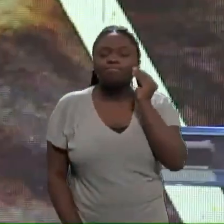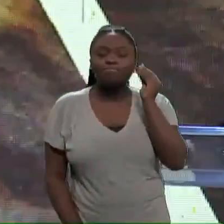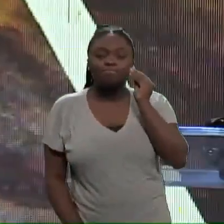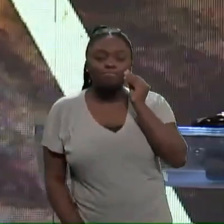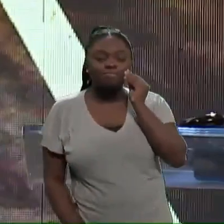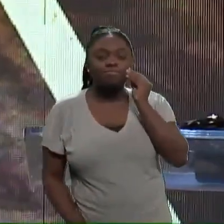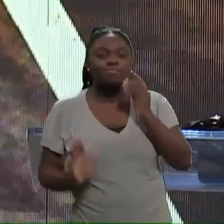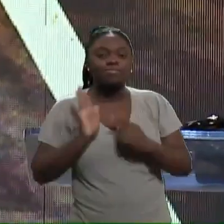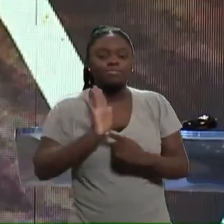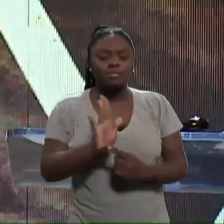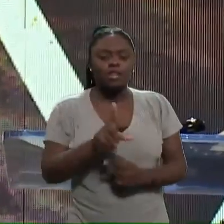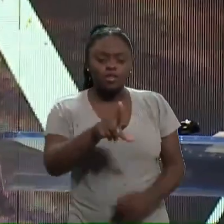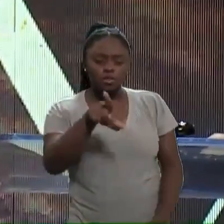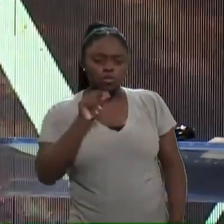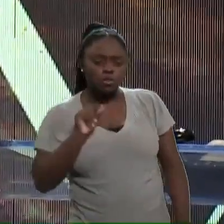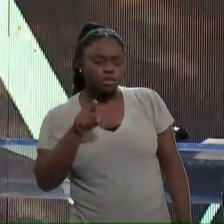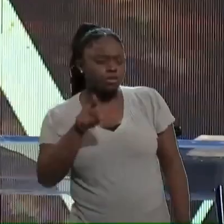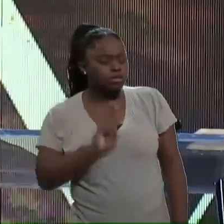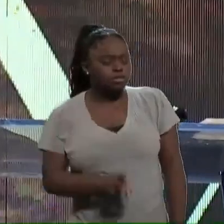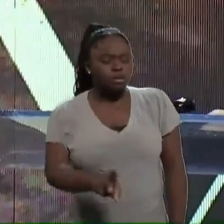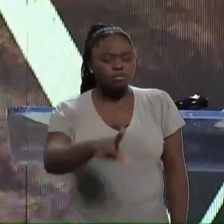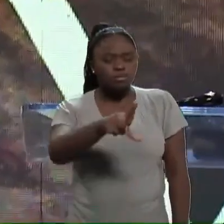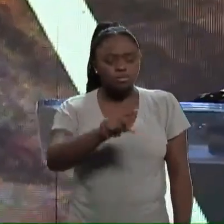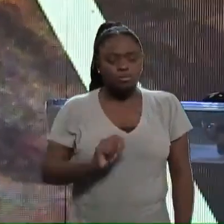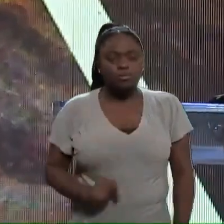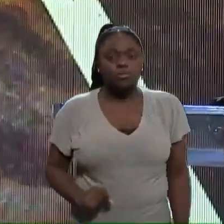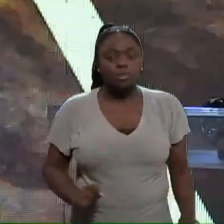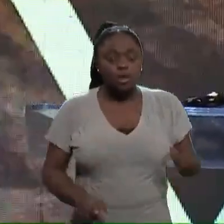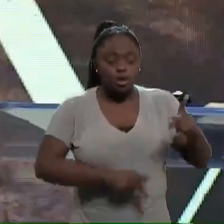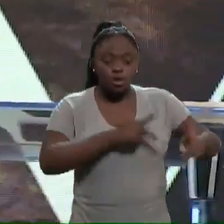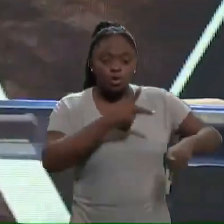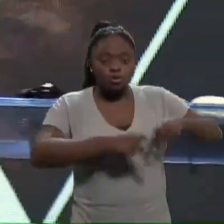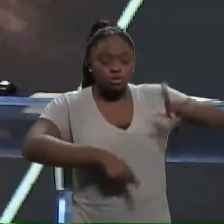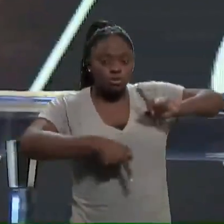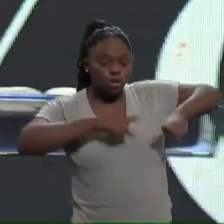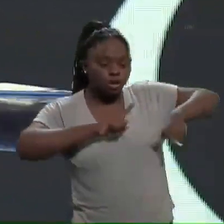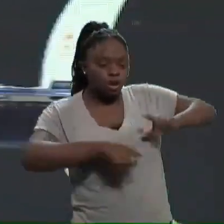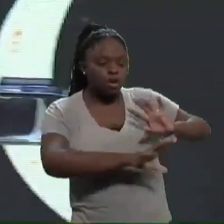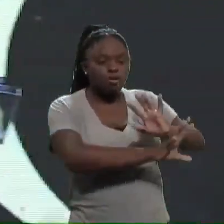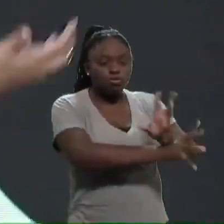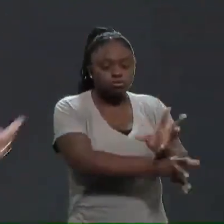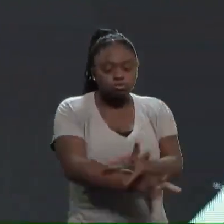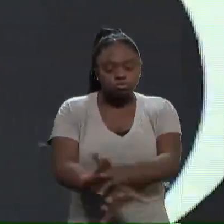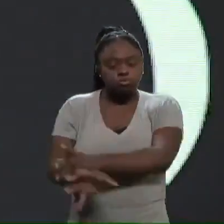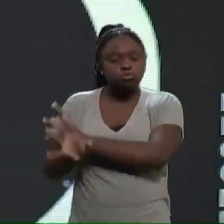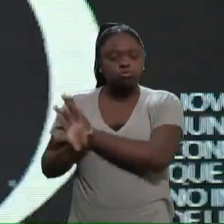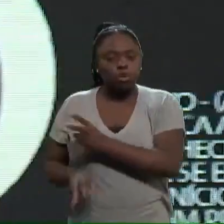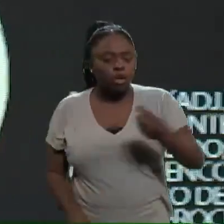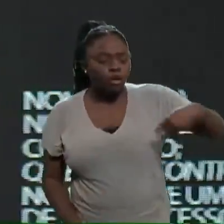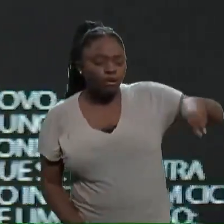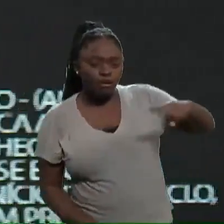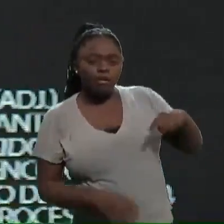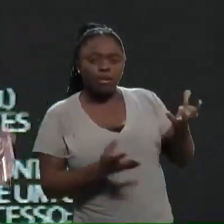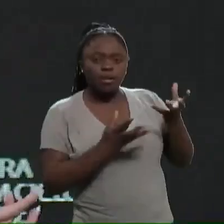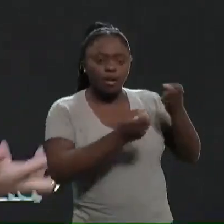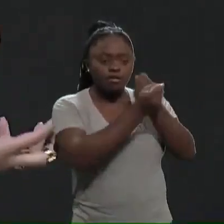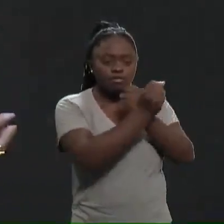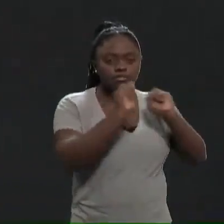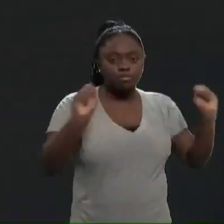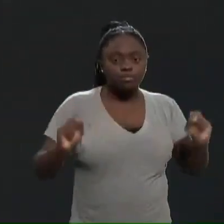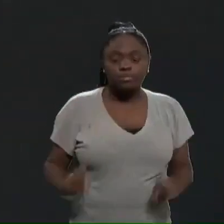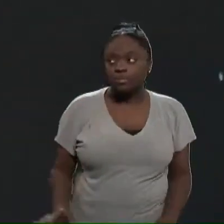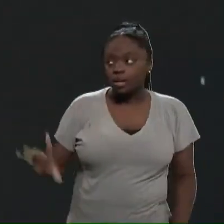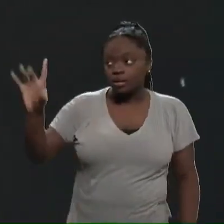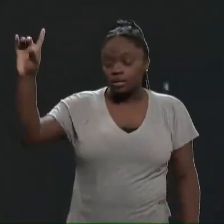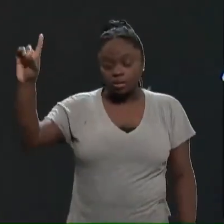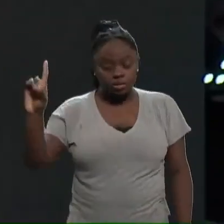uma opção. É interessante que o povo de Israel está no deserto, eles queriam ser libertos, Deus liberta o povo